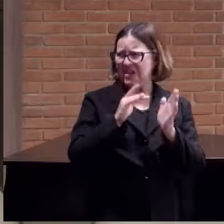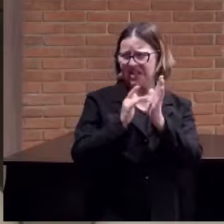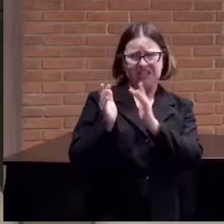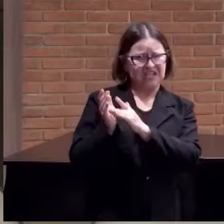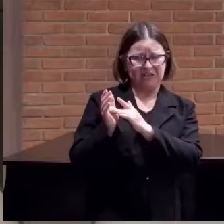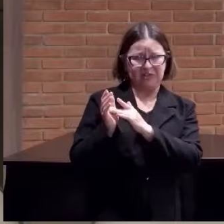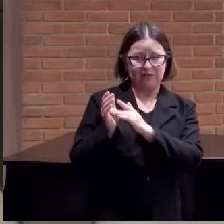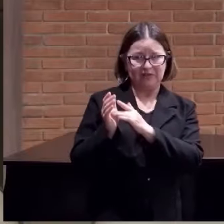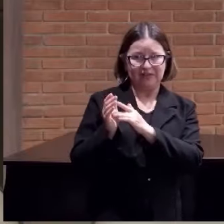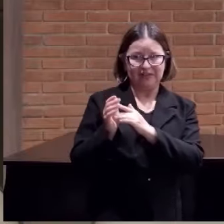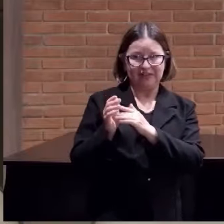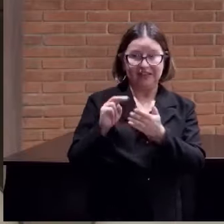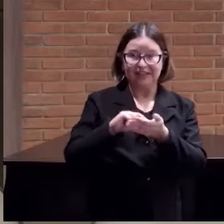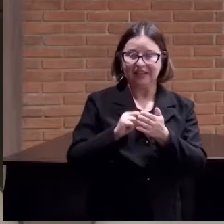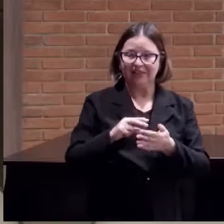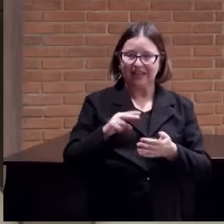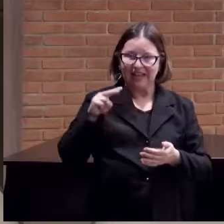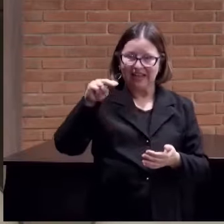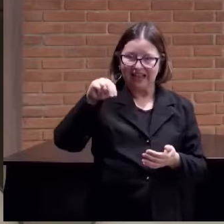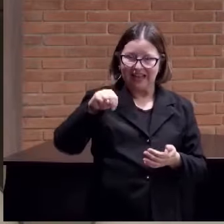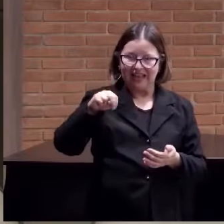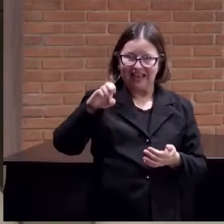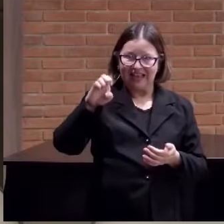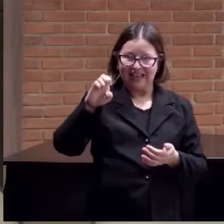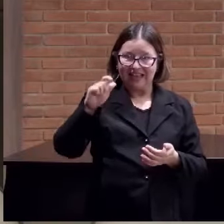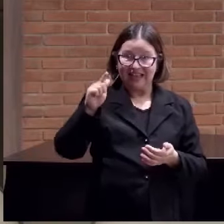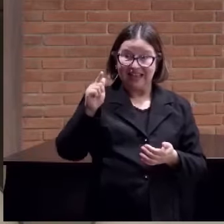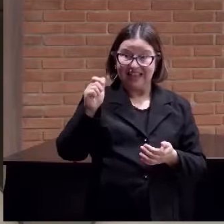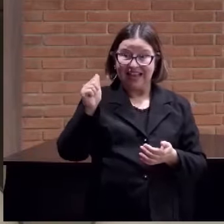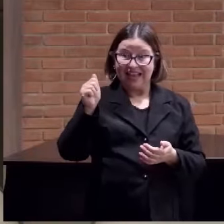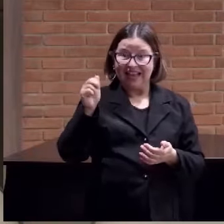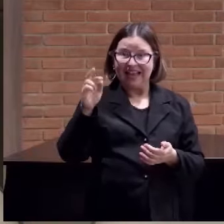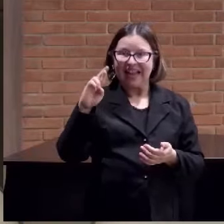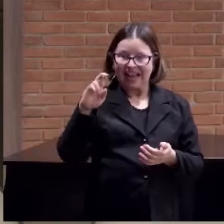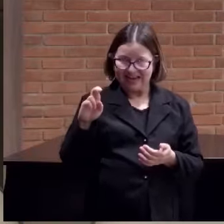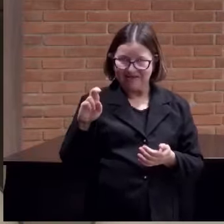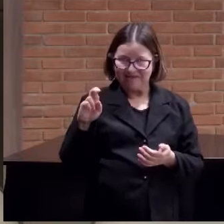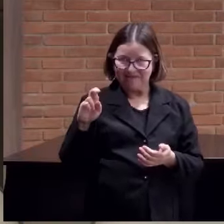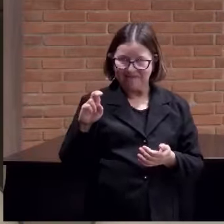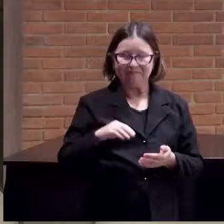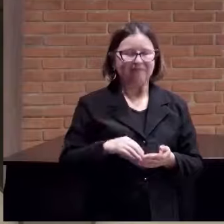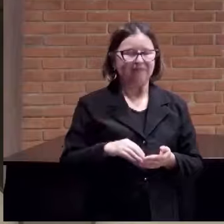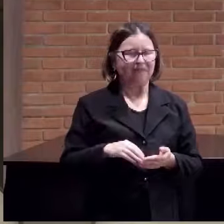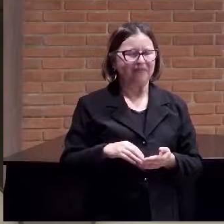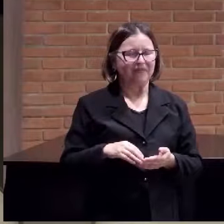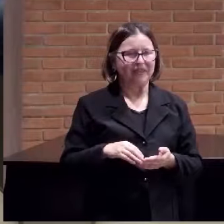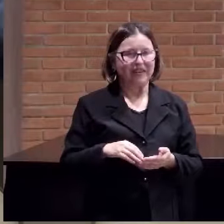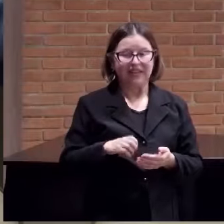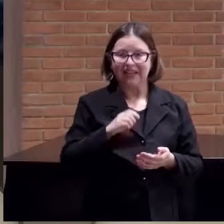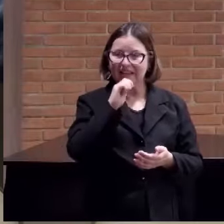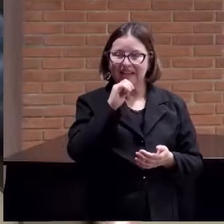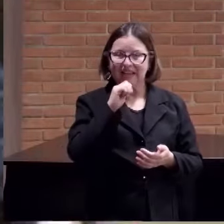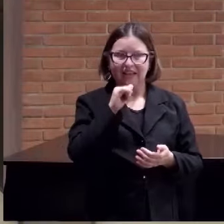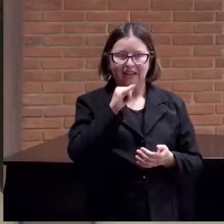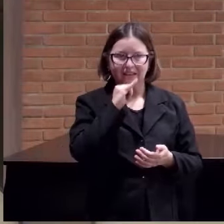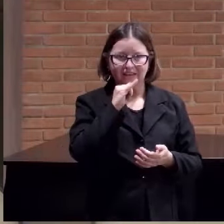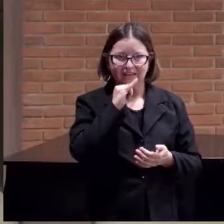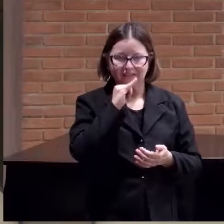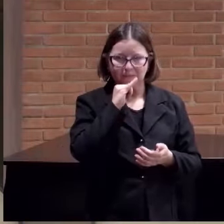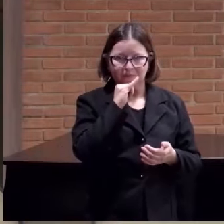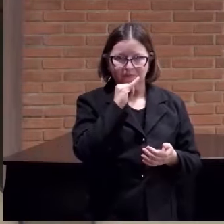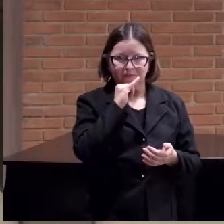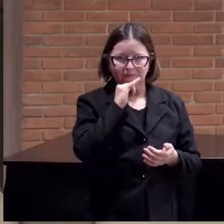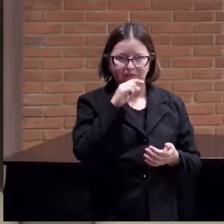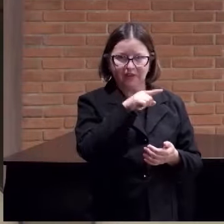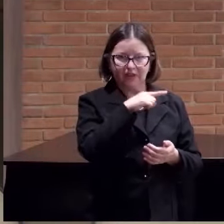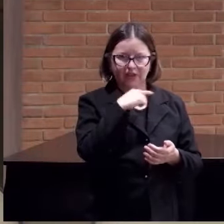A negação às vezes acontece no nosso trabalho. Nós estamos lá no trabalho e ninguém sabe que nós somos